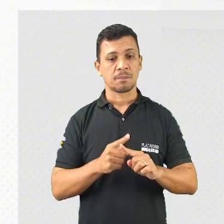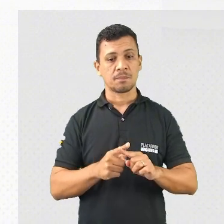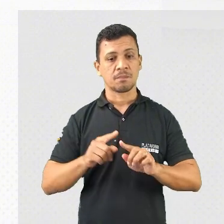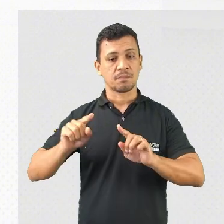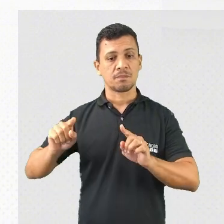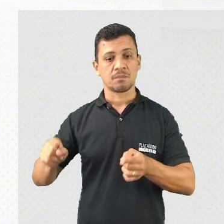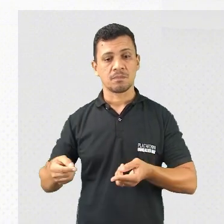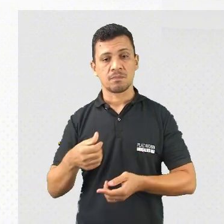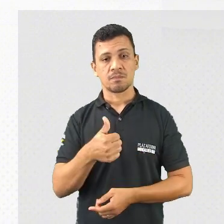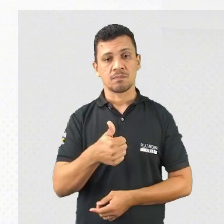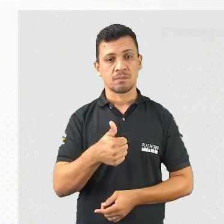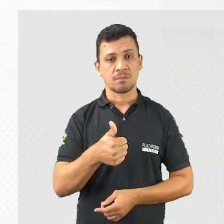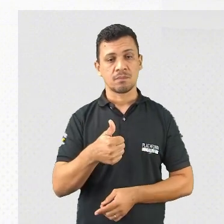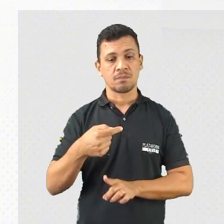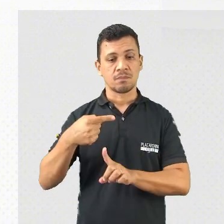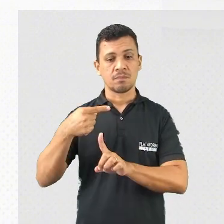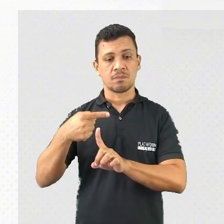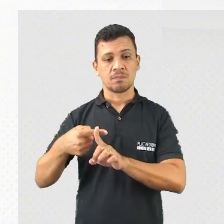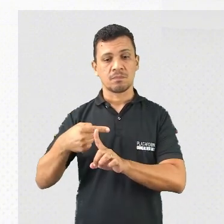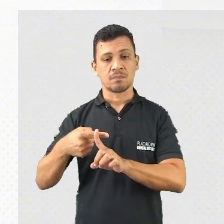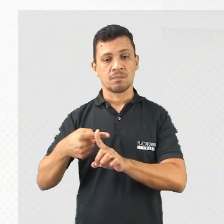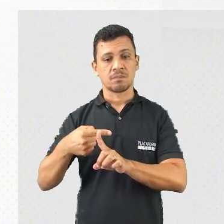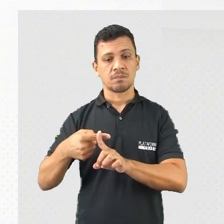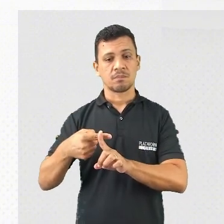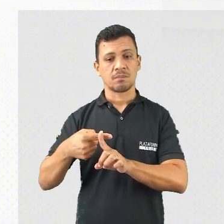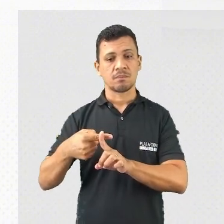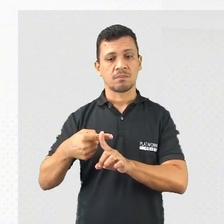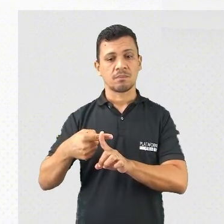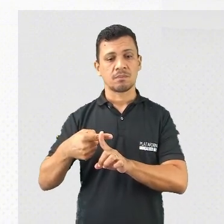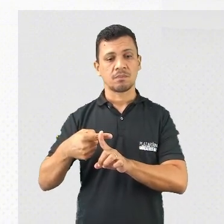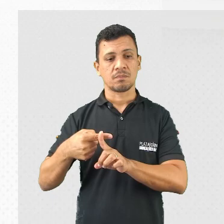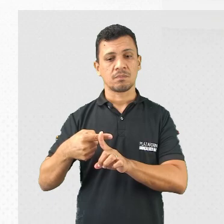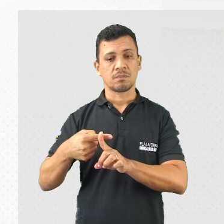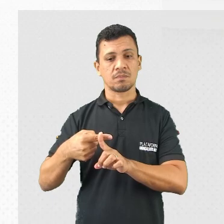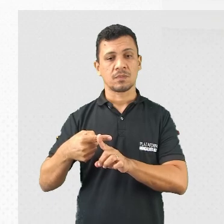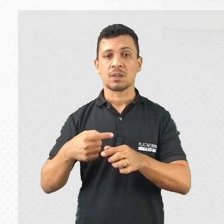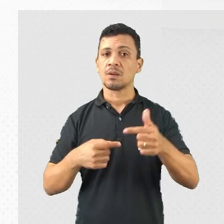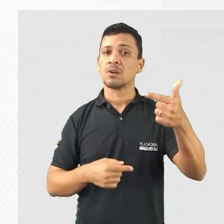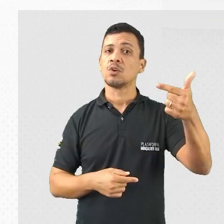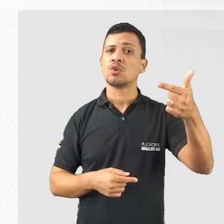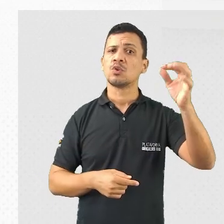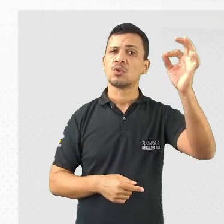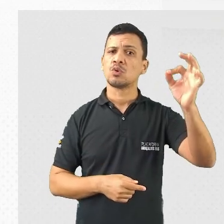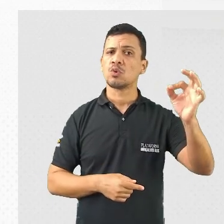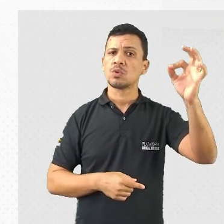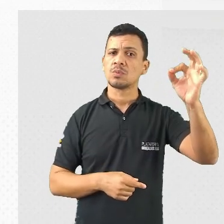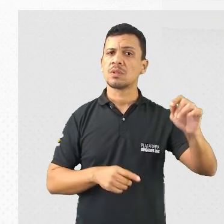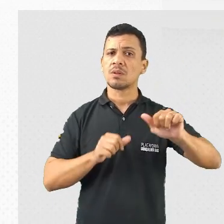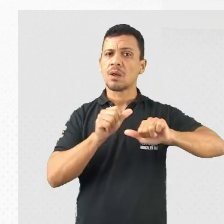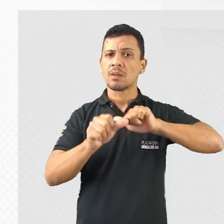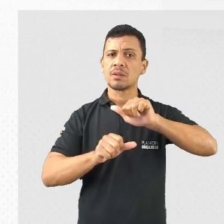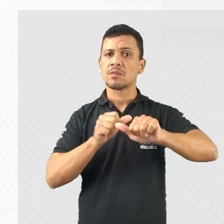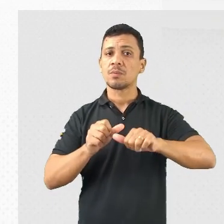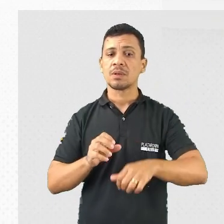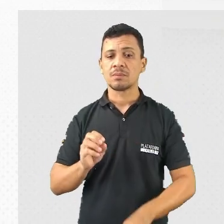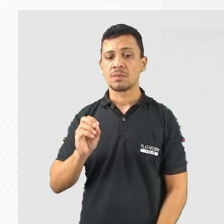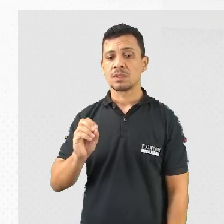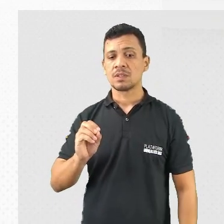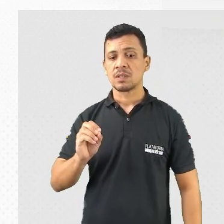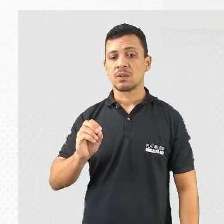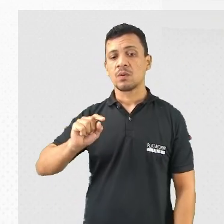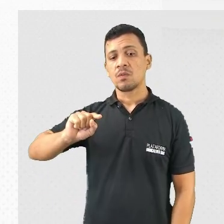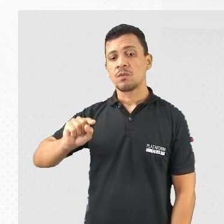vezes 1 mais, quanto é que é o 2%?